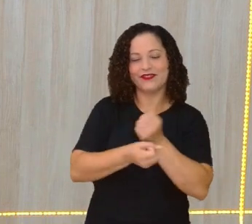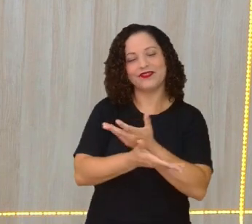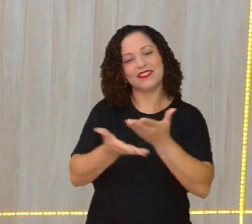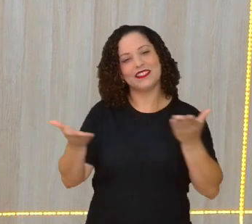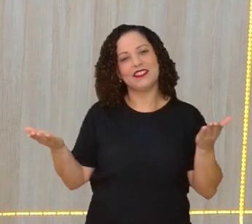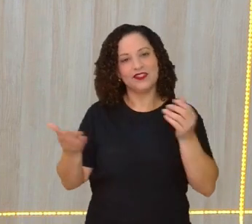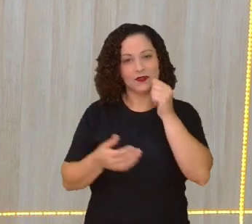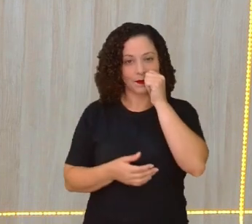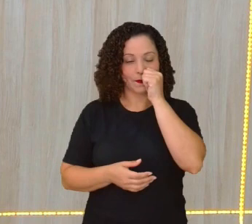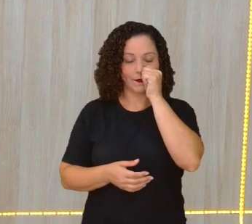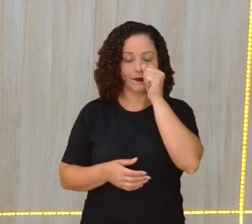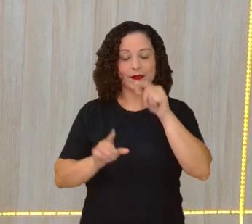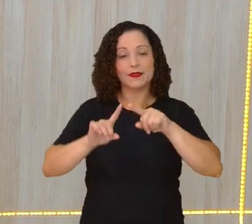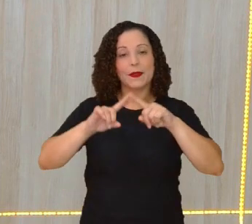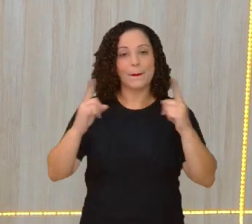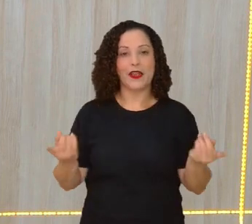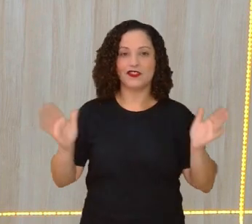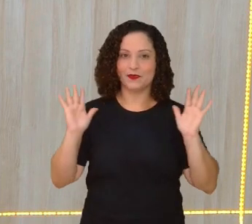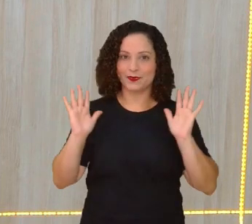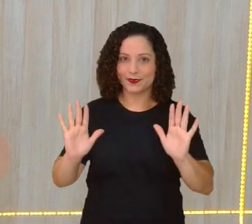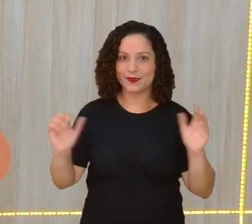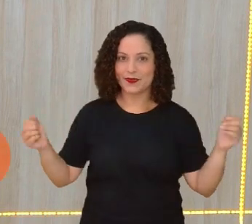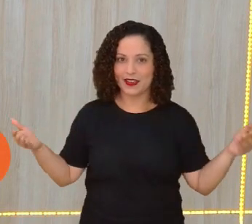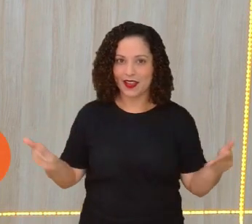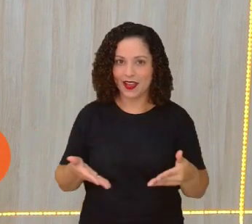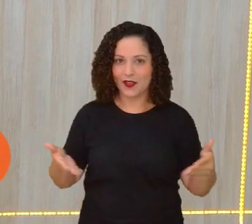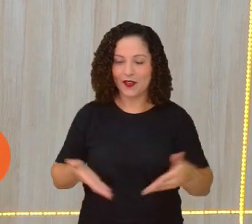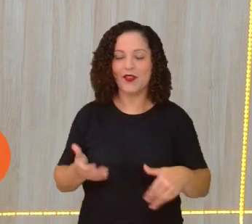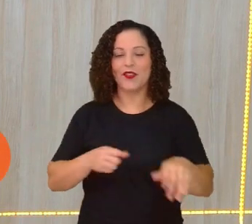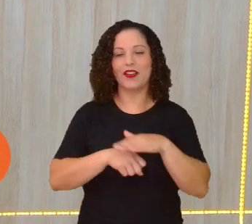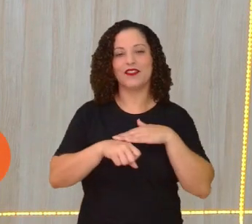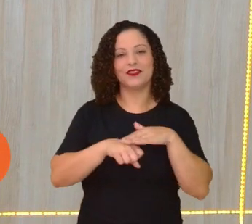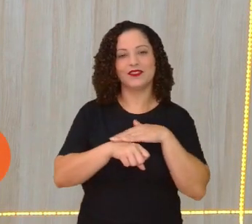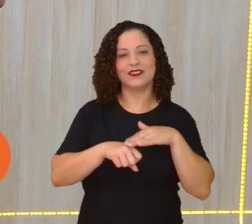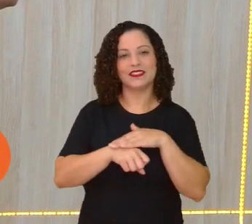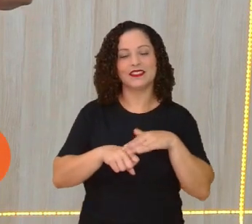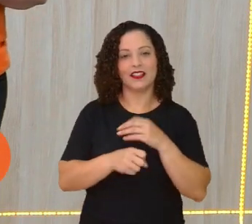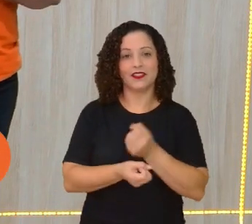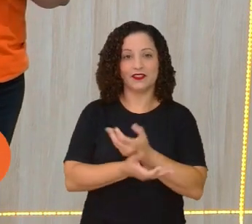antes disso, eu vou falar com vocês,